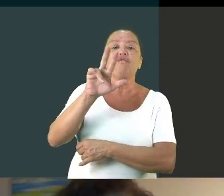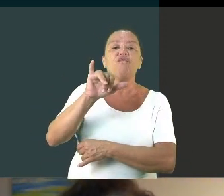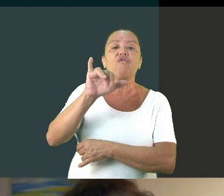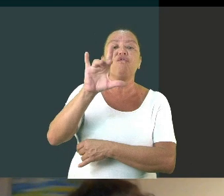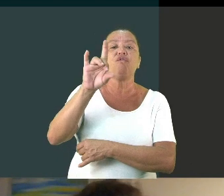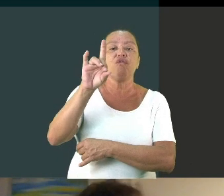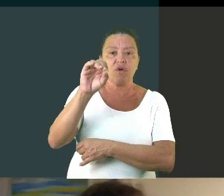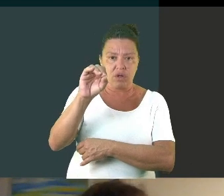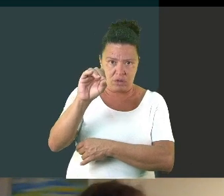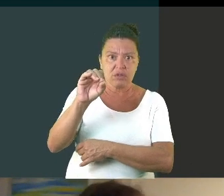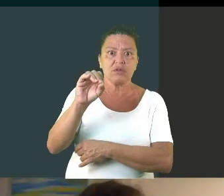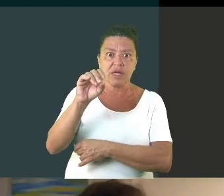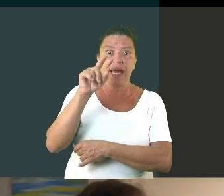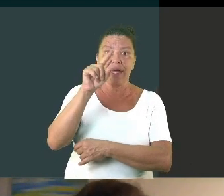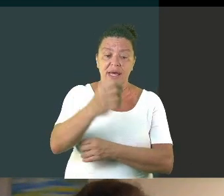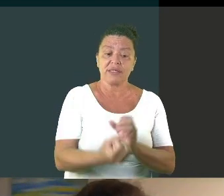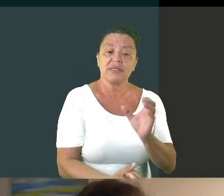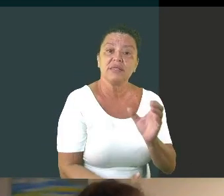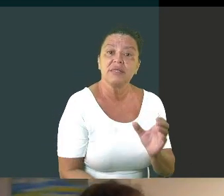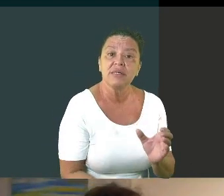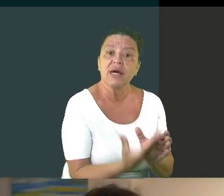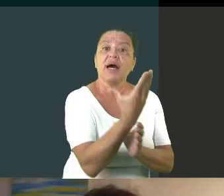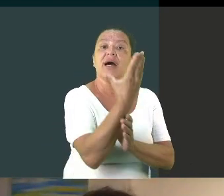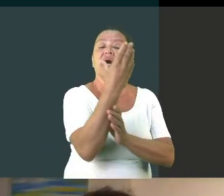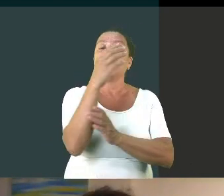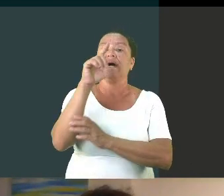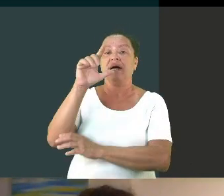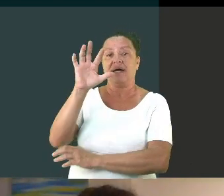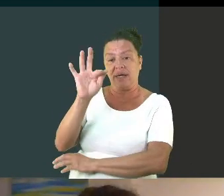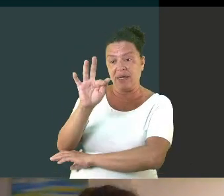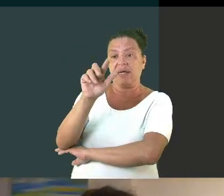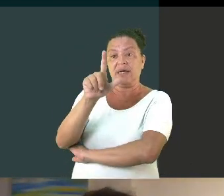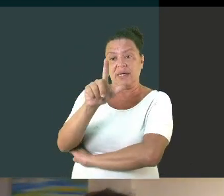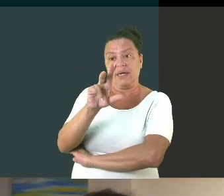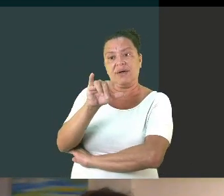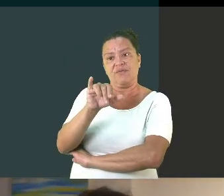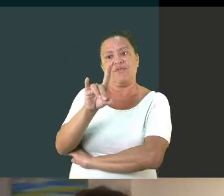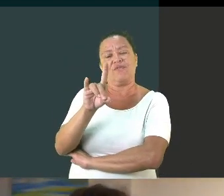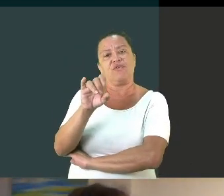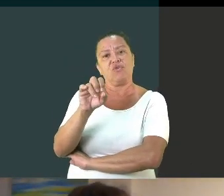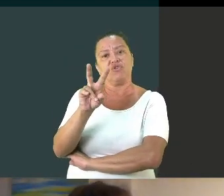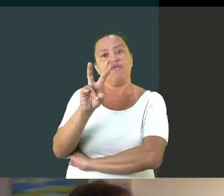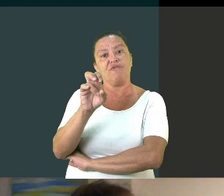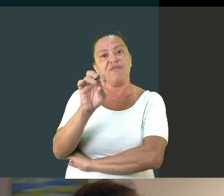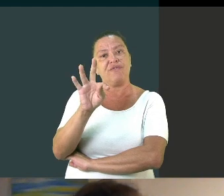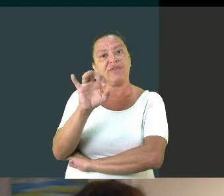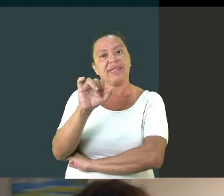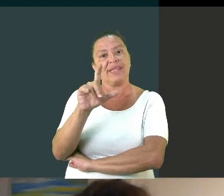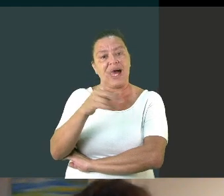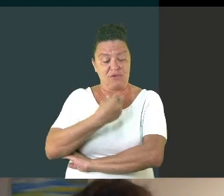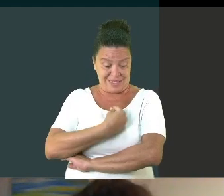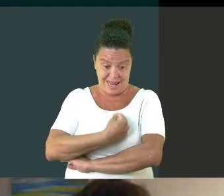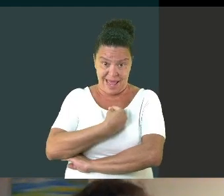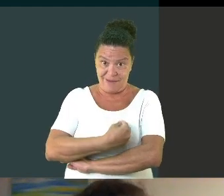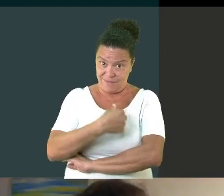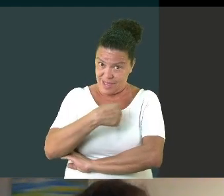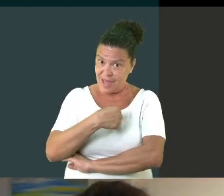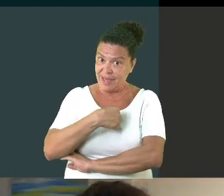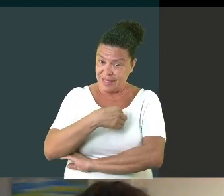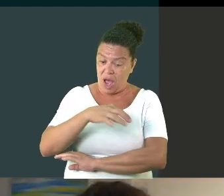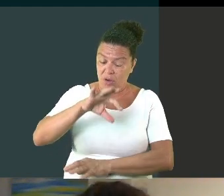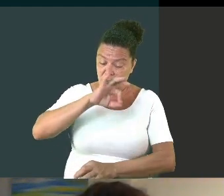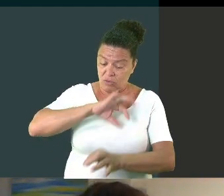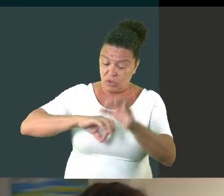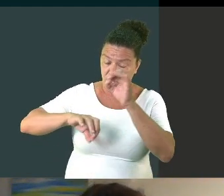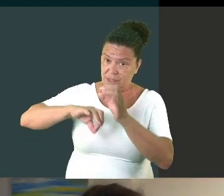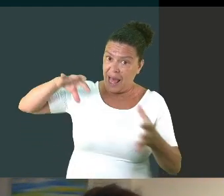continuamente, e essa produção de fluido vital ela está associada à absorção do fluido cósmico